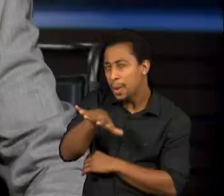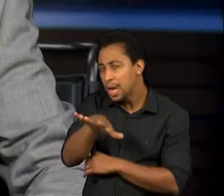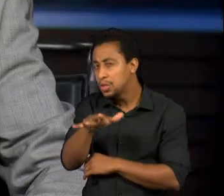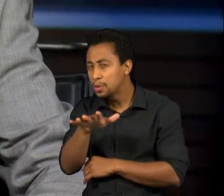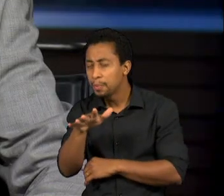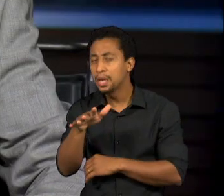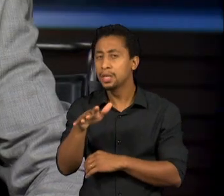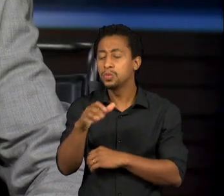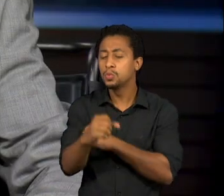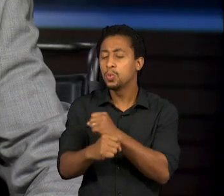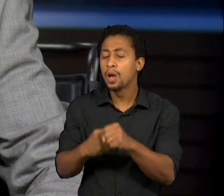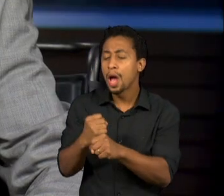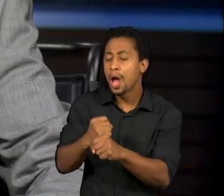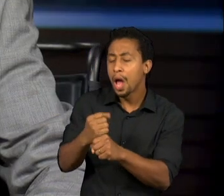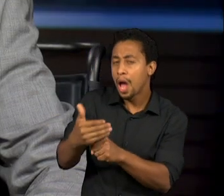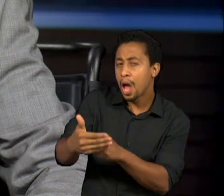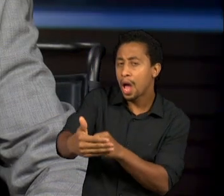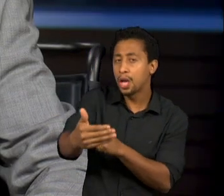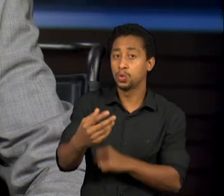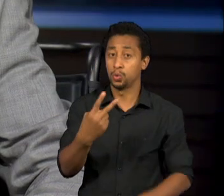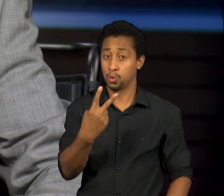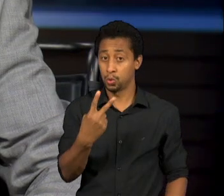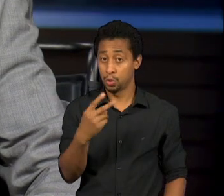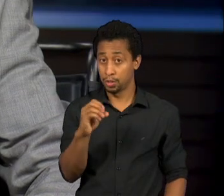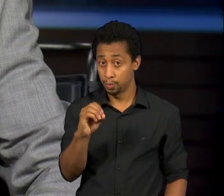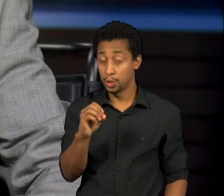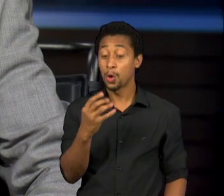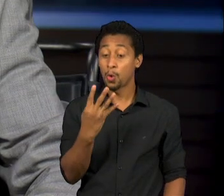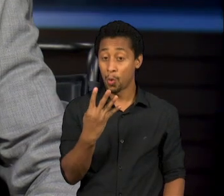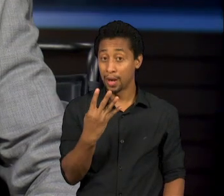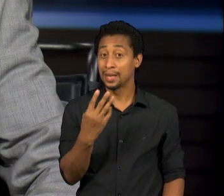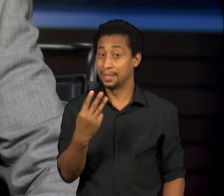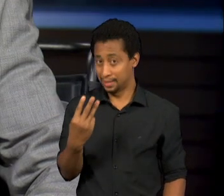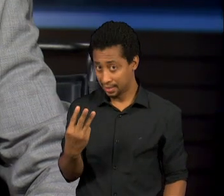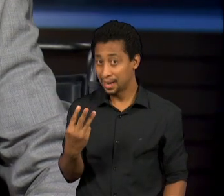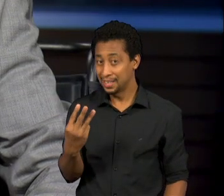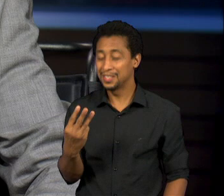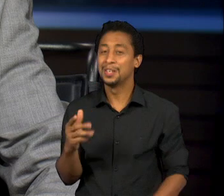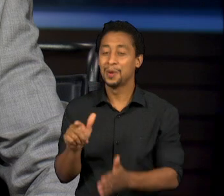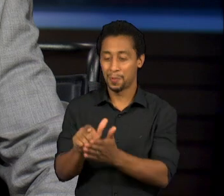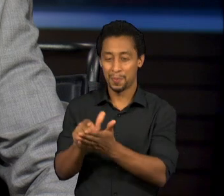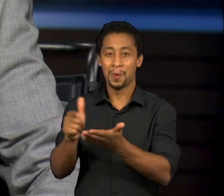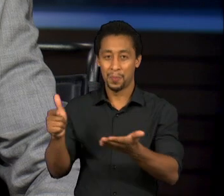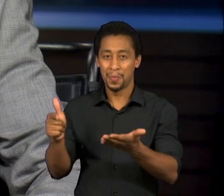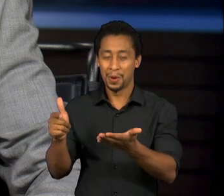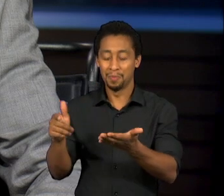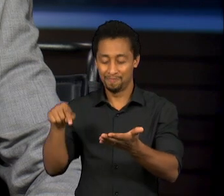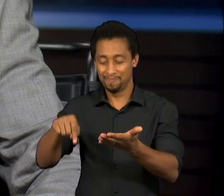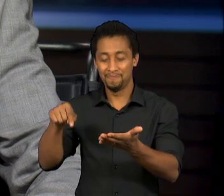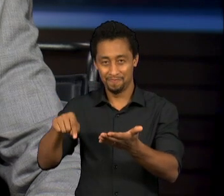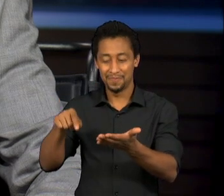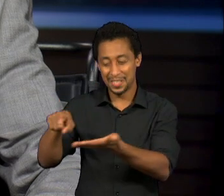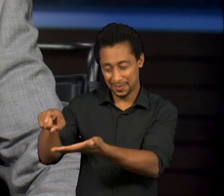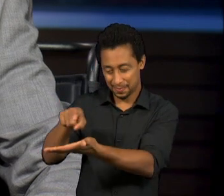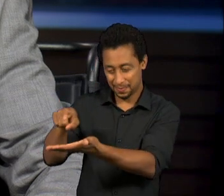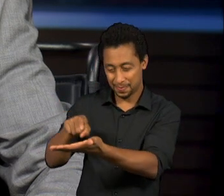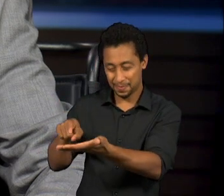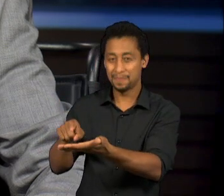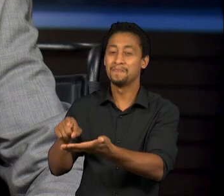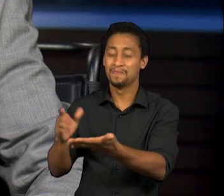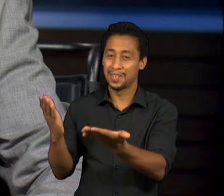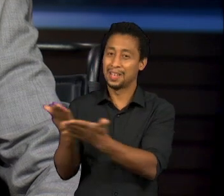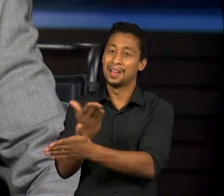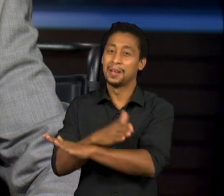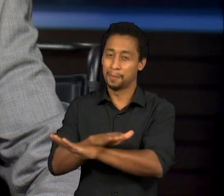2043. E pode ser que aconteça isso mesmo. O desaparecimento do papel é apenas uma mudança